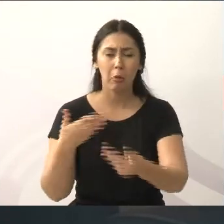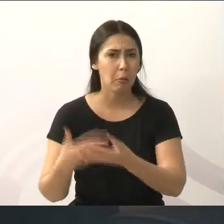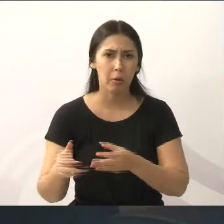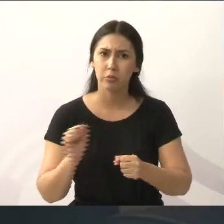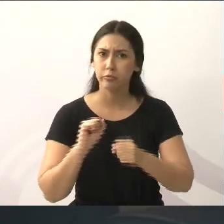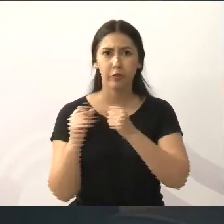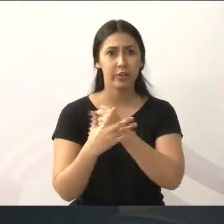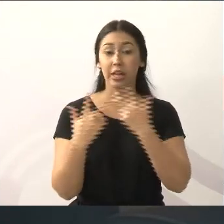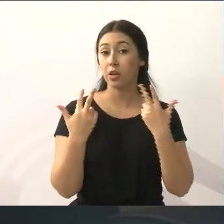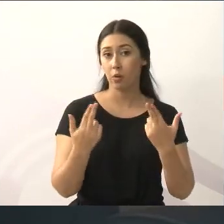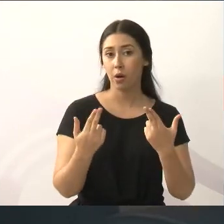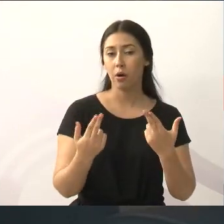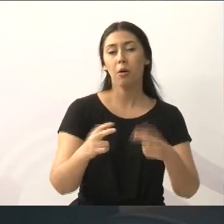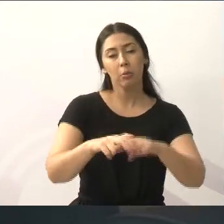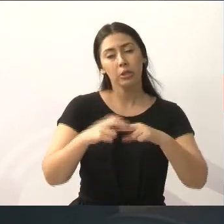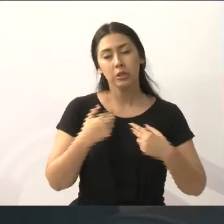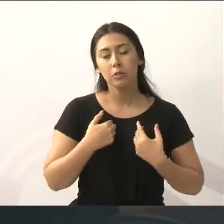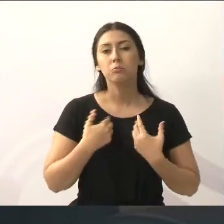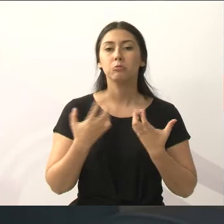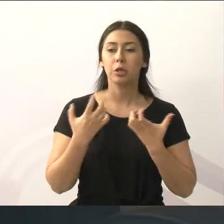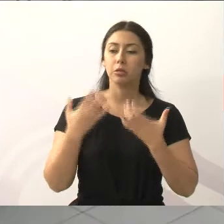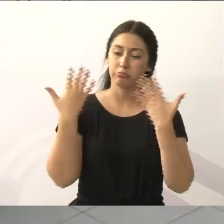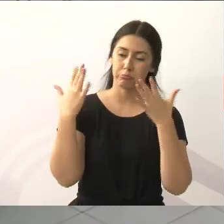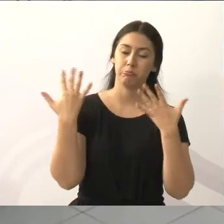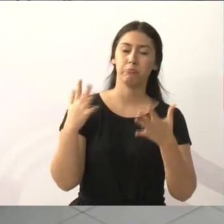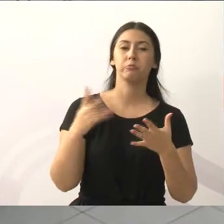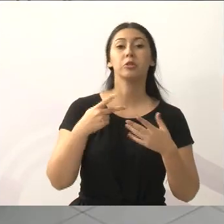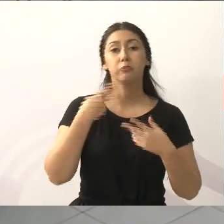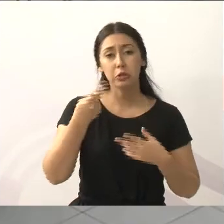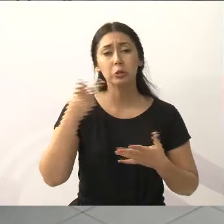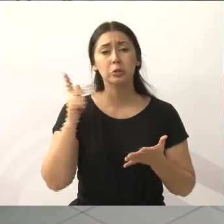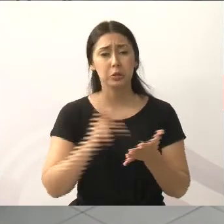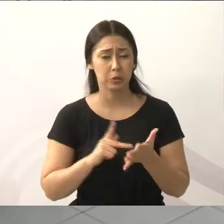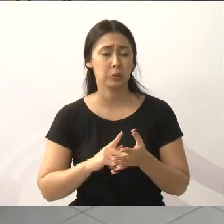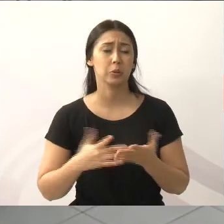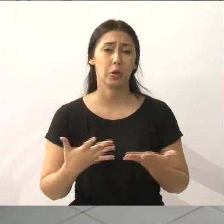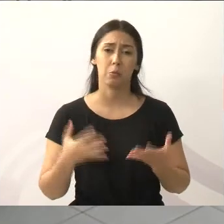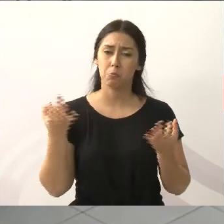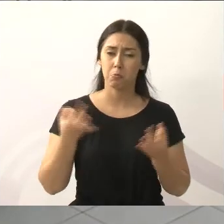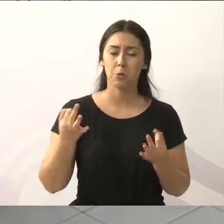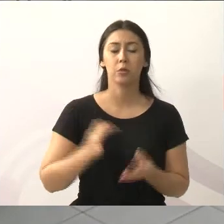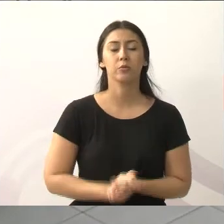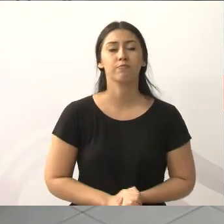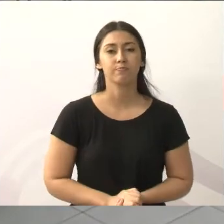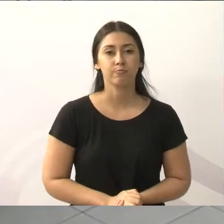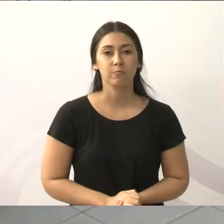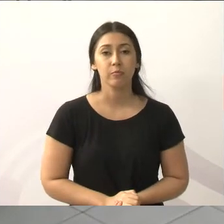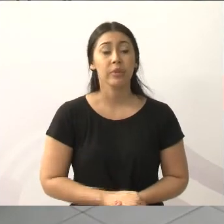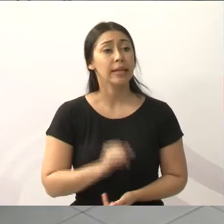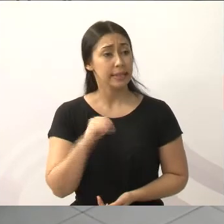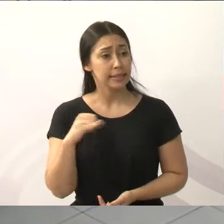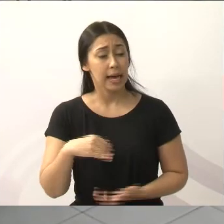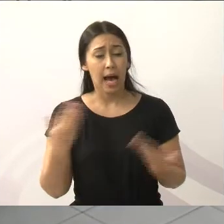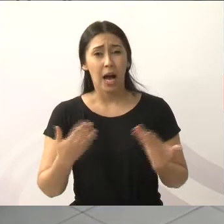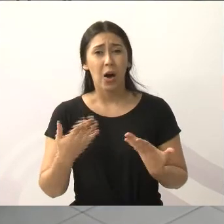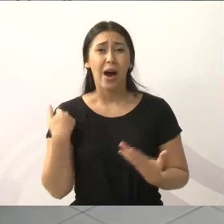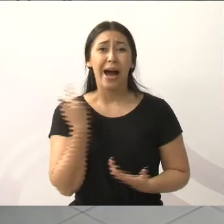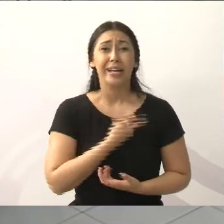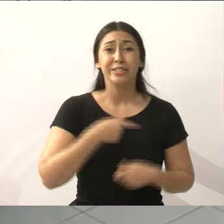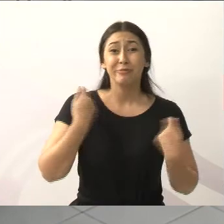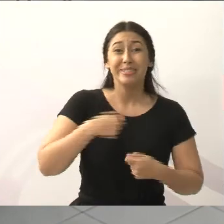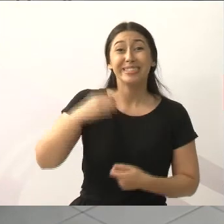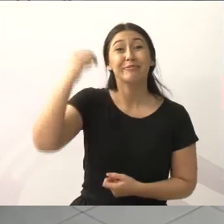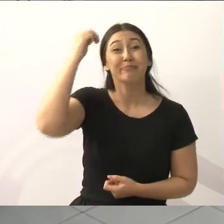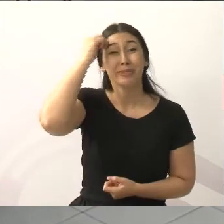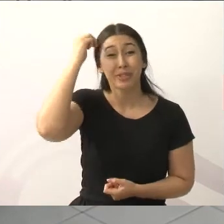quero parabenizar você pela fala. Exatamente, vereador. Eu acho que esse é o momento de maturidade, né, para